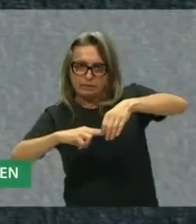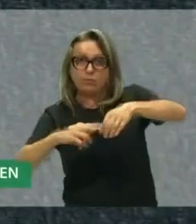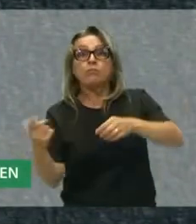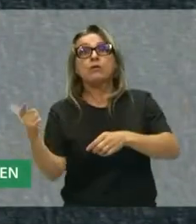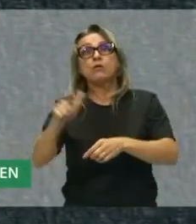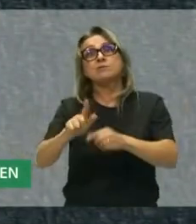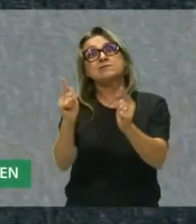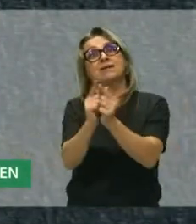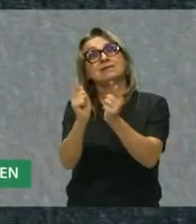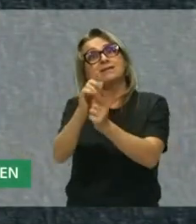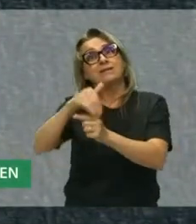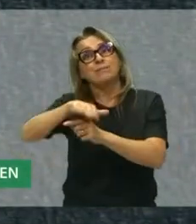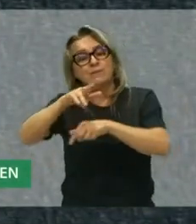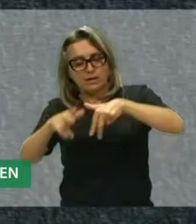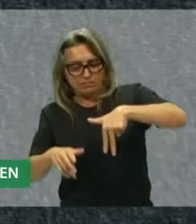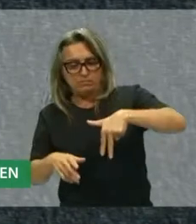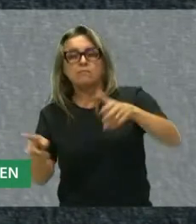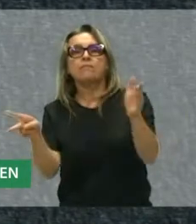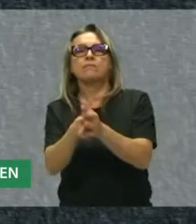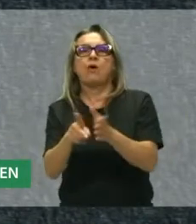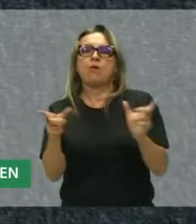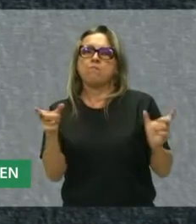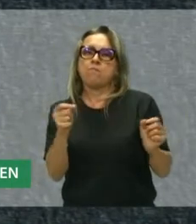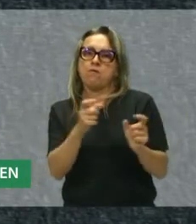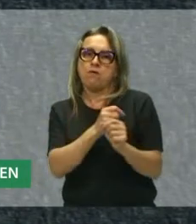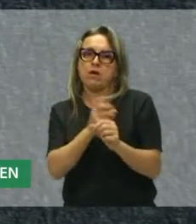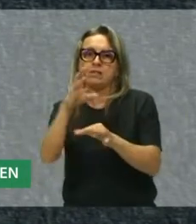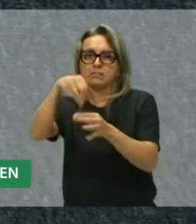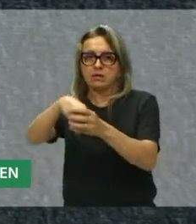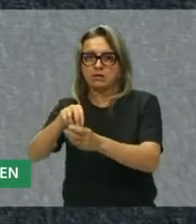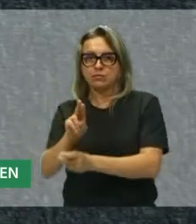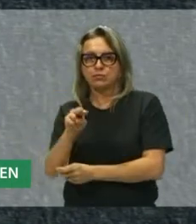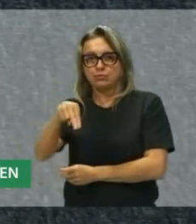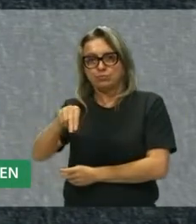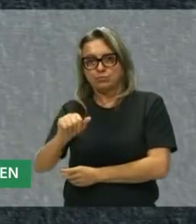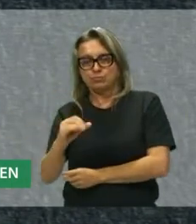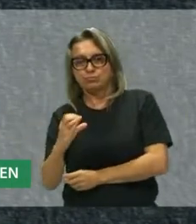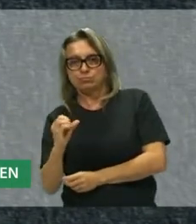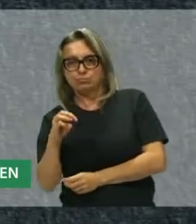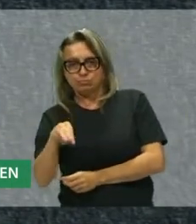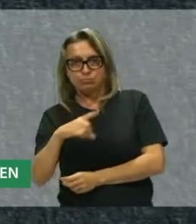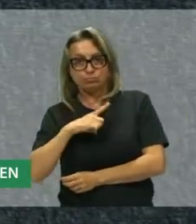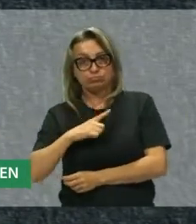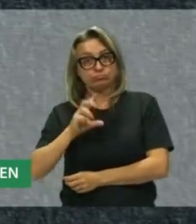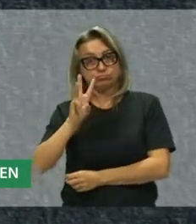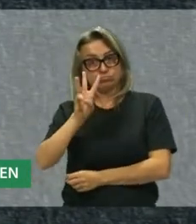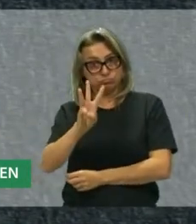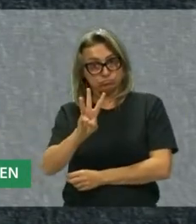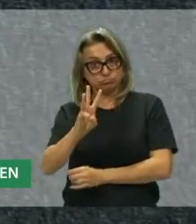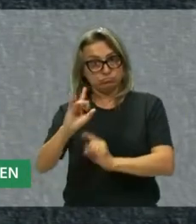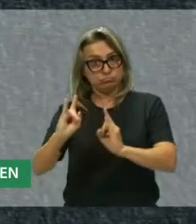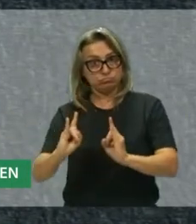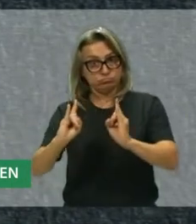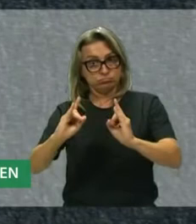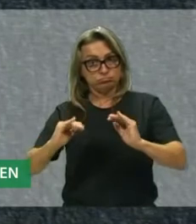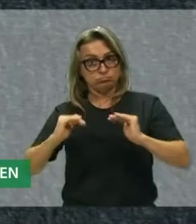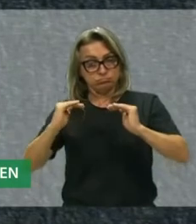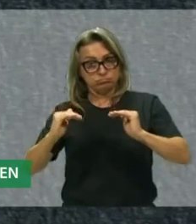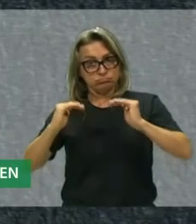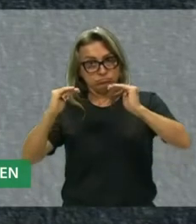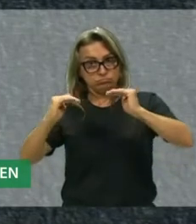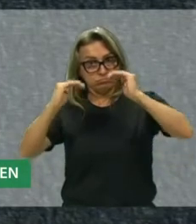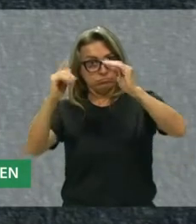pacientes na UNACOM. Nós fazemos o atendimento, nós temos 3 apartamentos que atendem continuamente